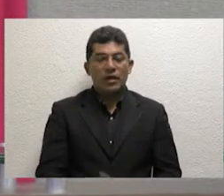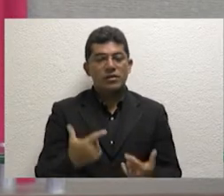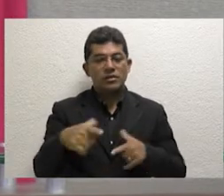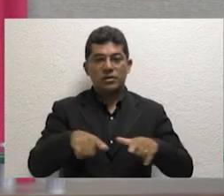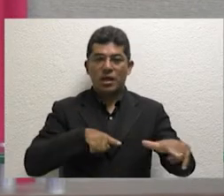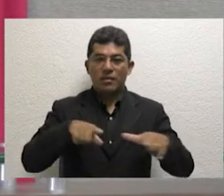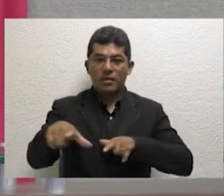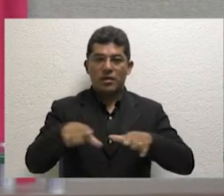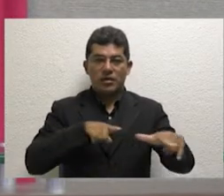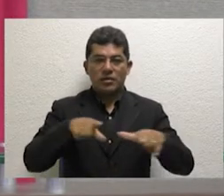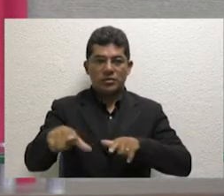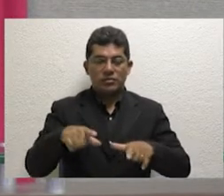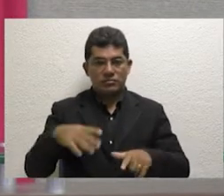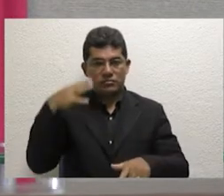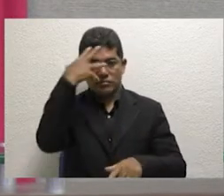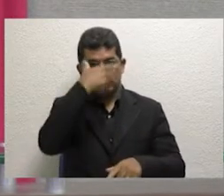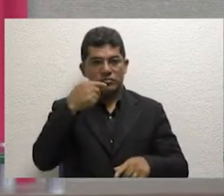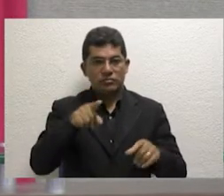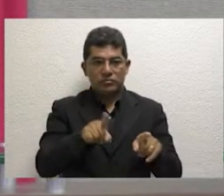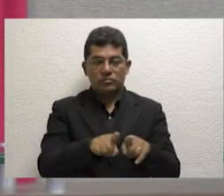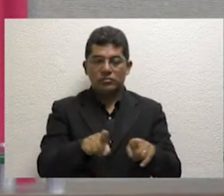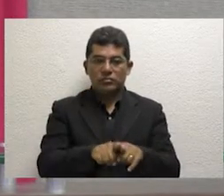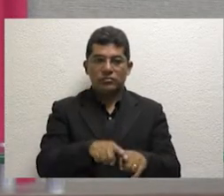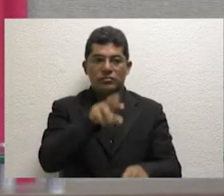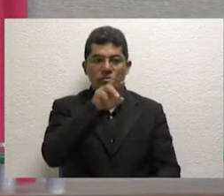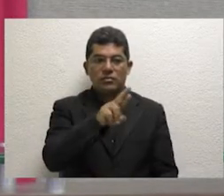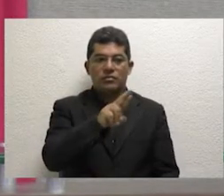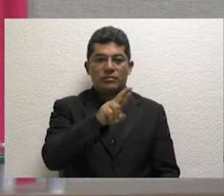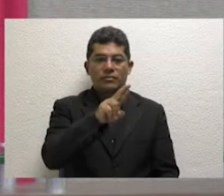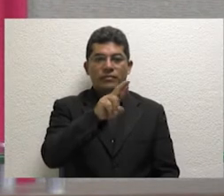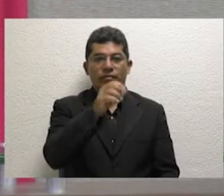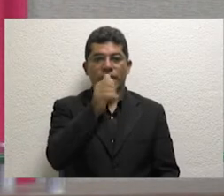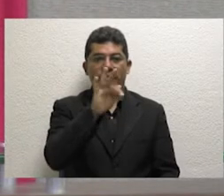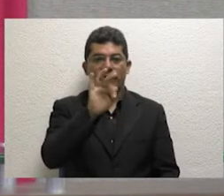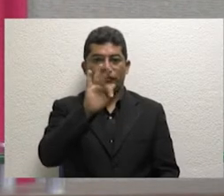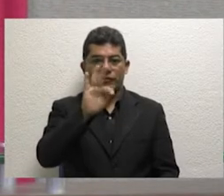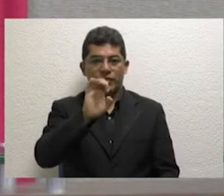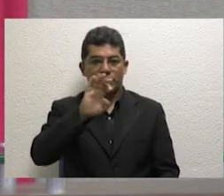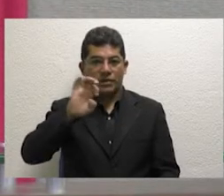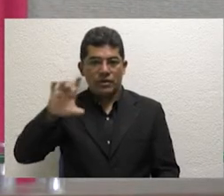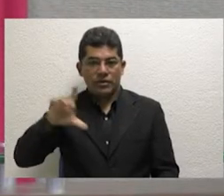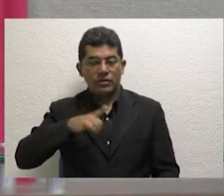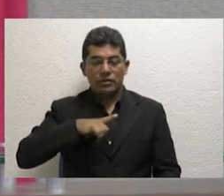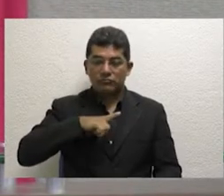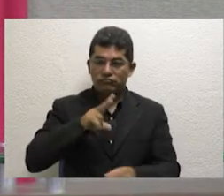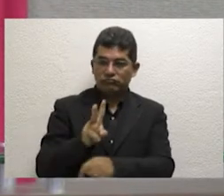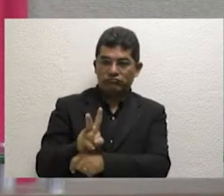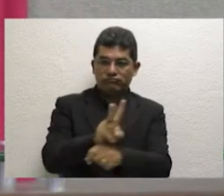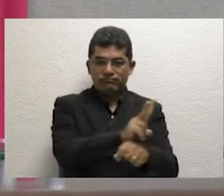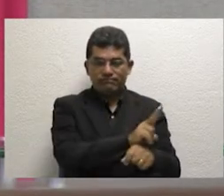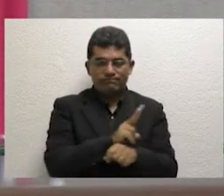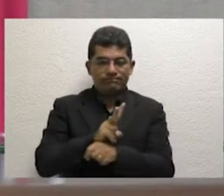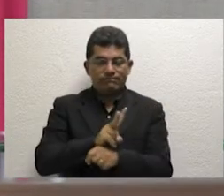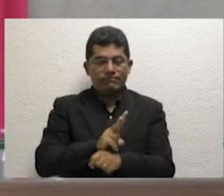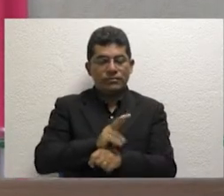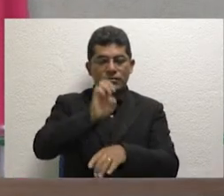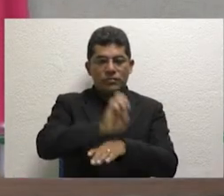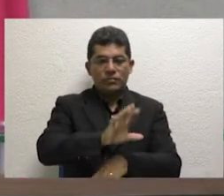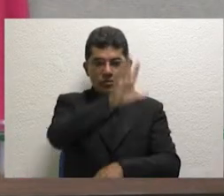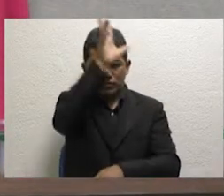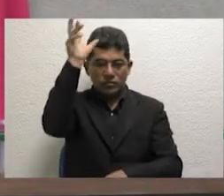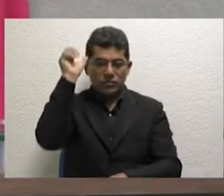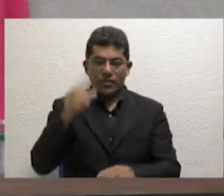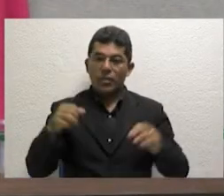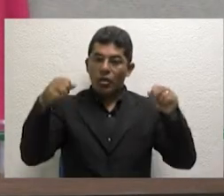que o defensor doutor Rafael tem feito à frente da Defensoria Pública do Estado do Amazonas.